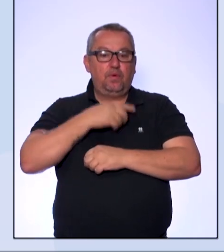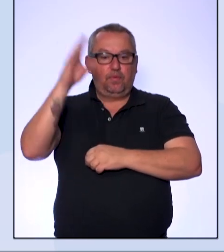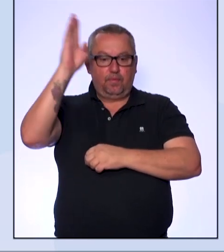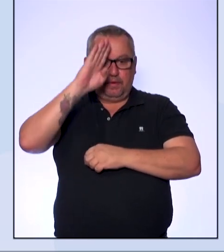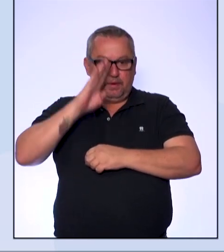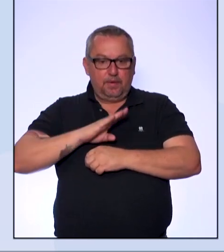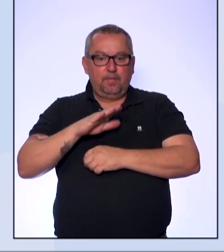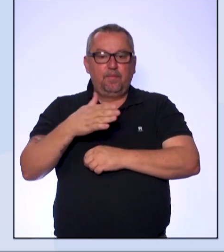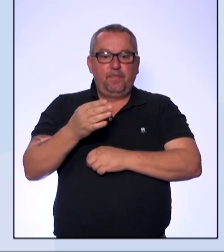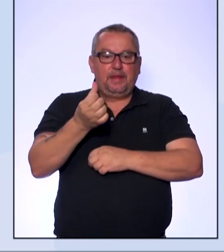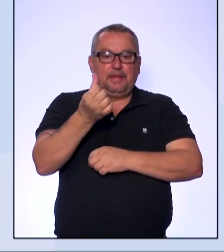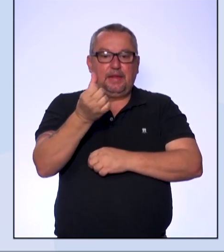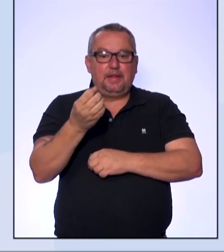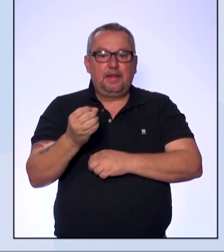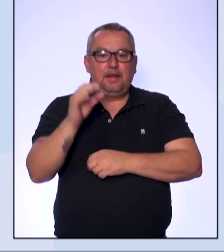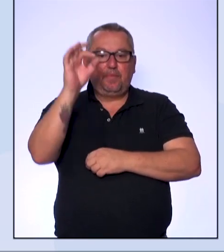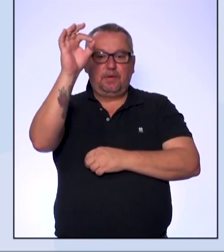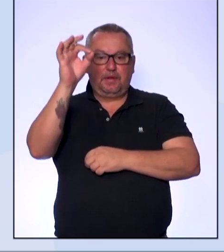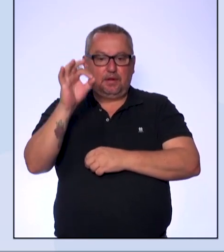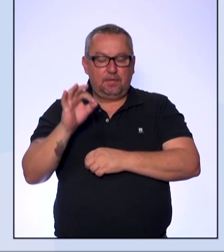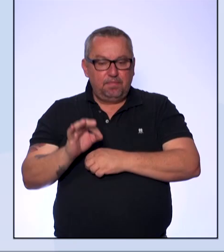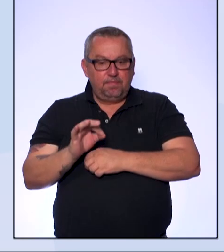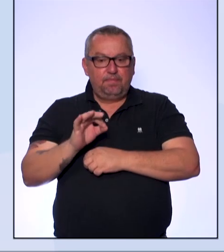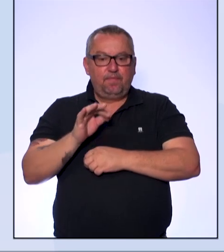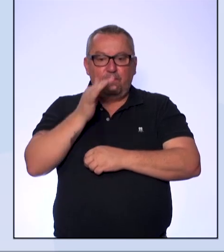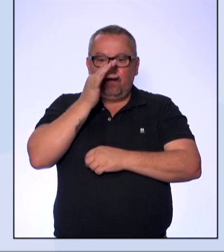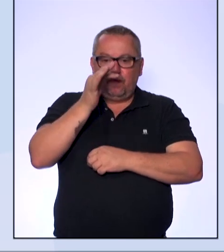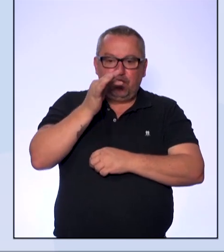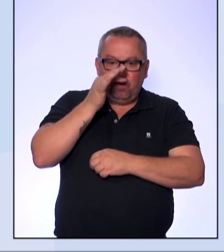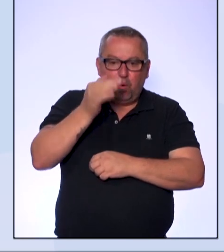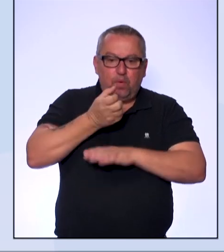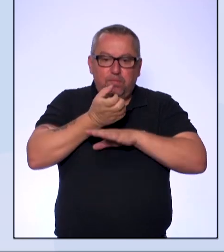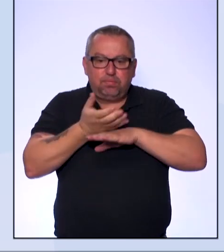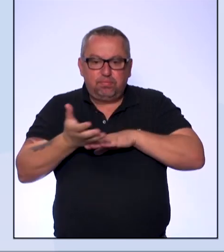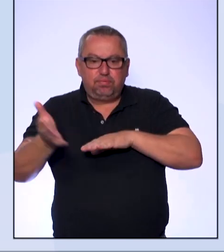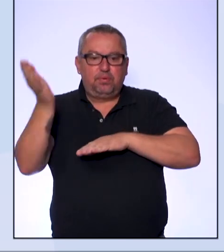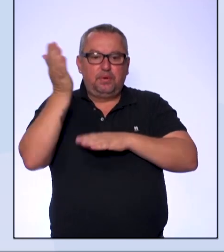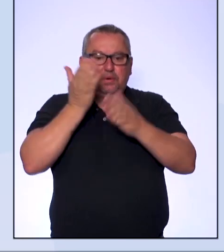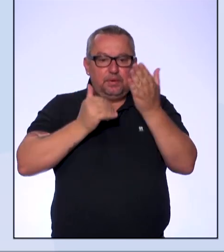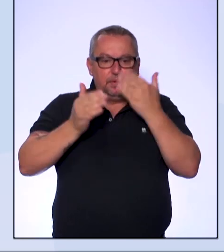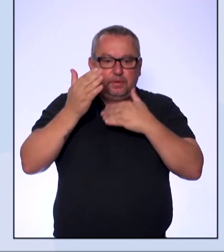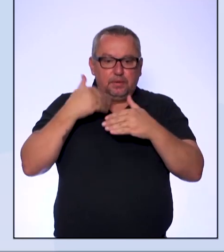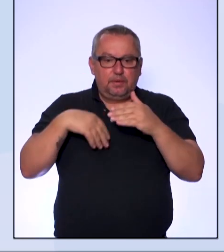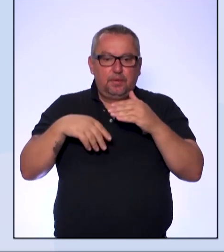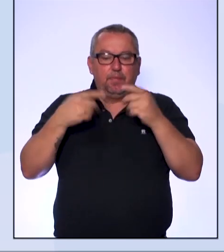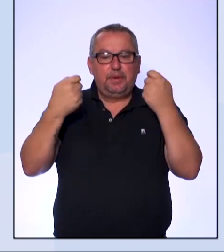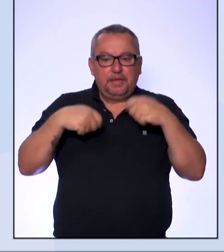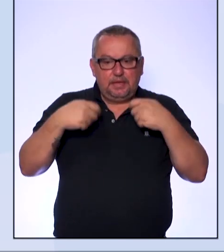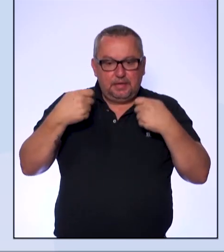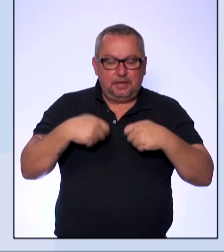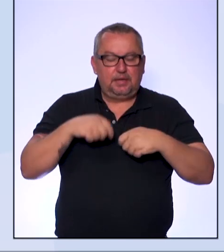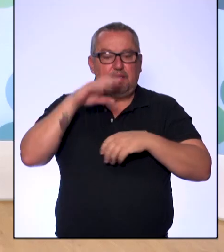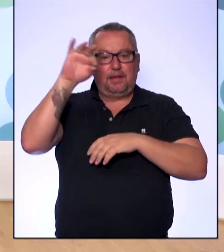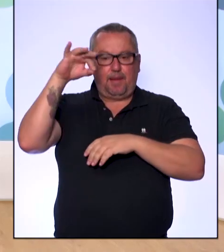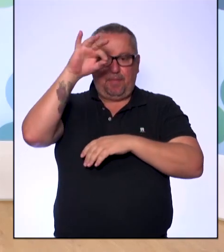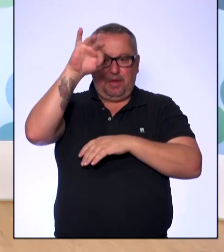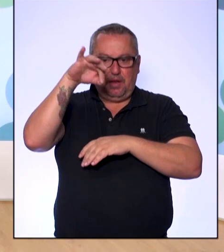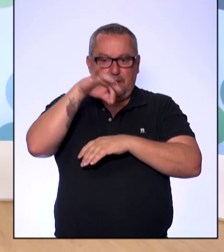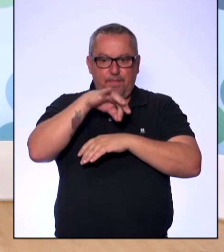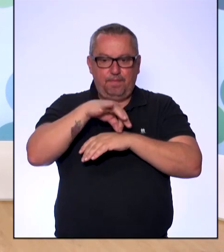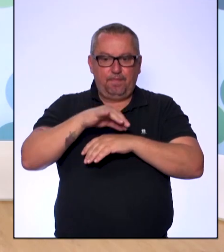país, cerca de 60% das plantas cultivadas para alimentação humana e animal dependem da